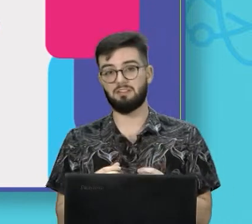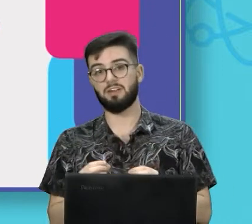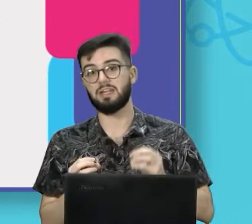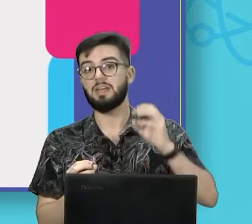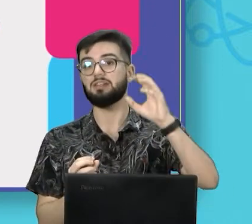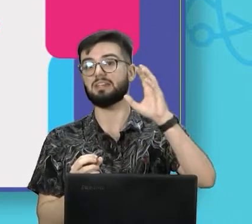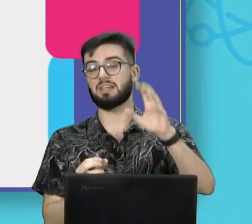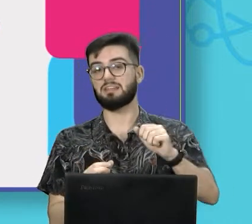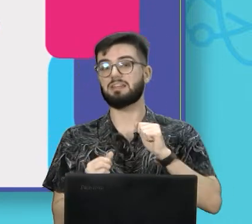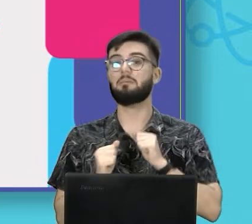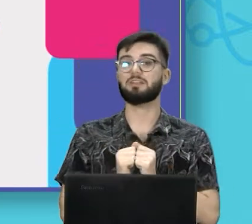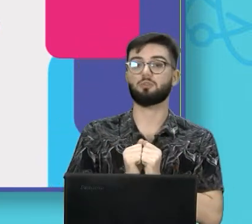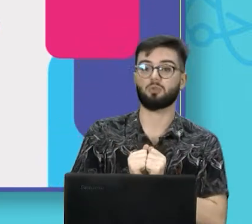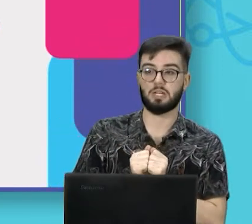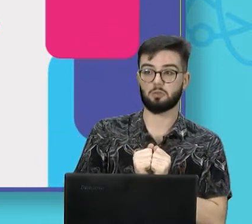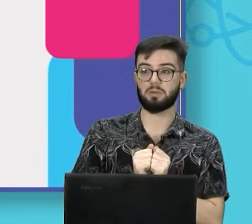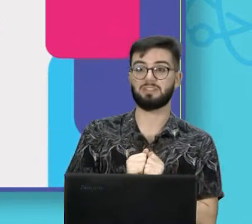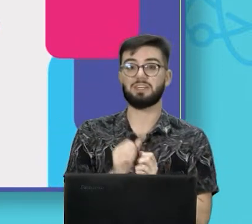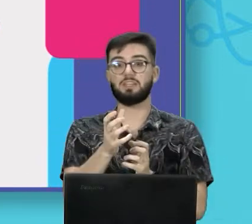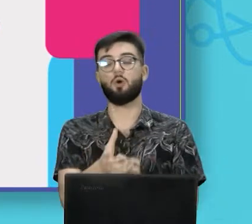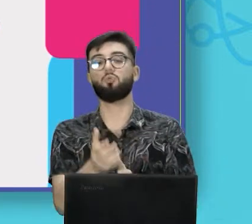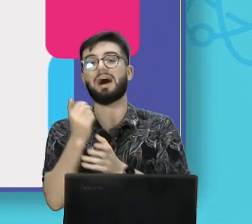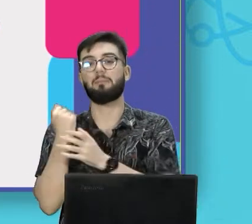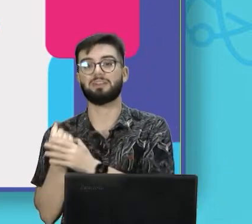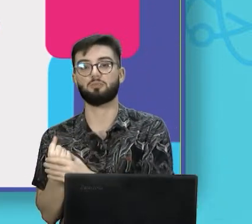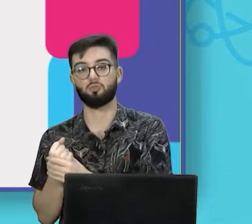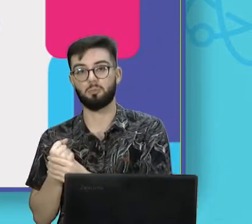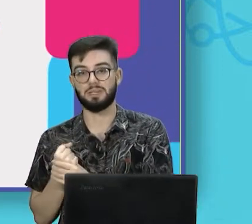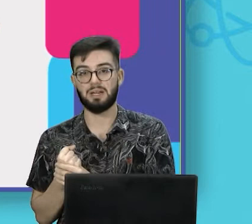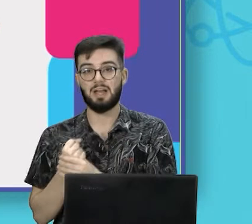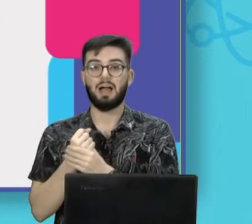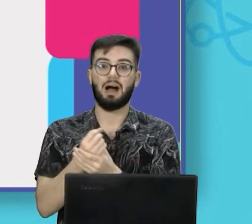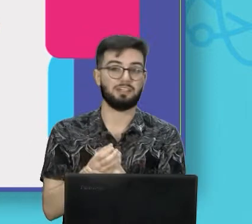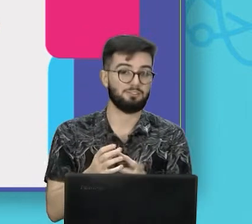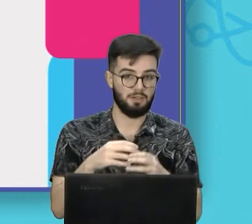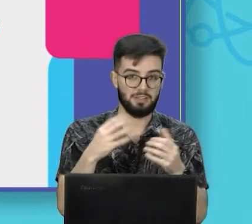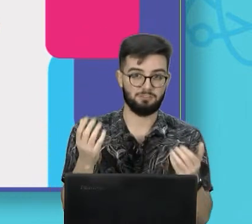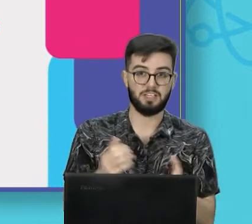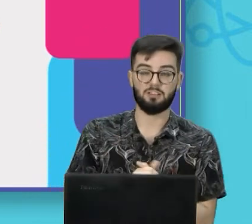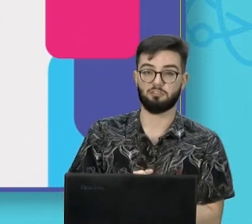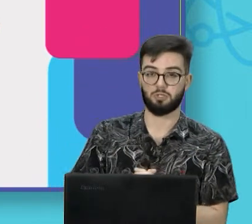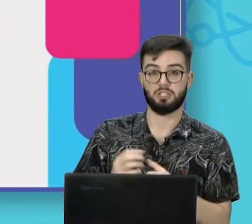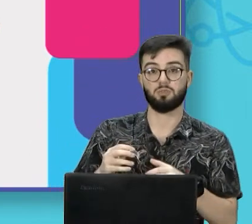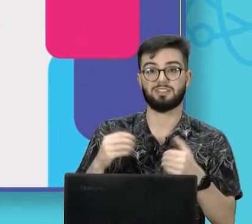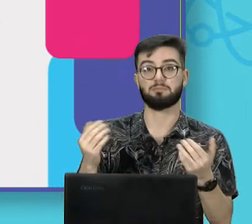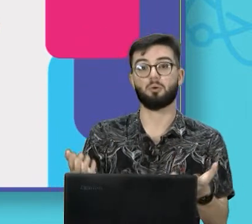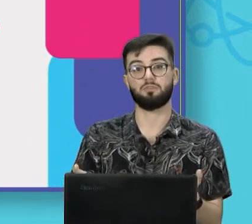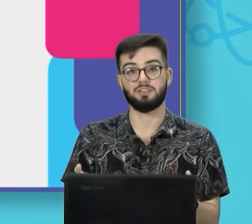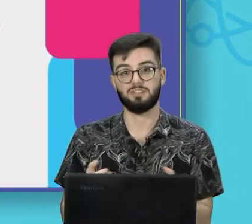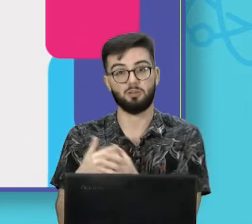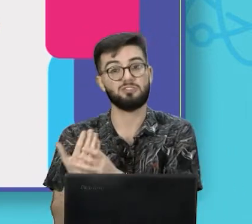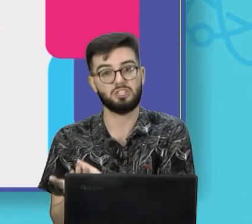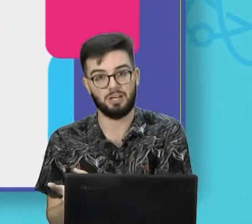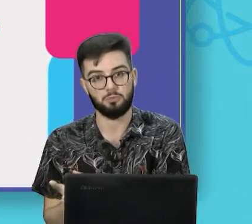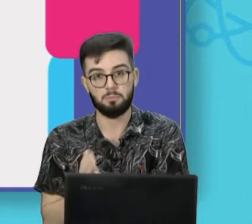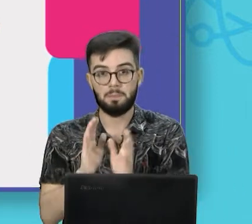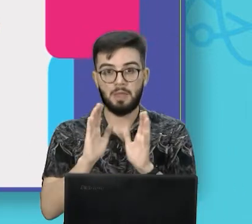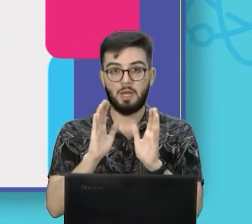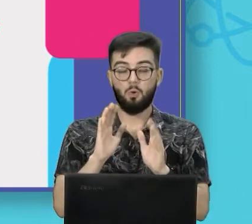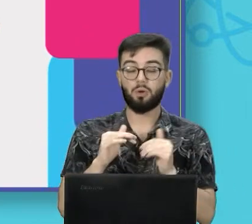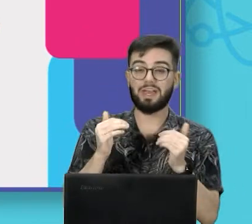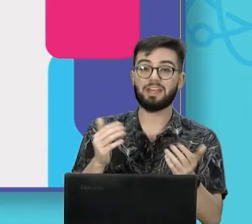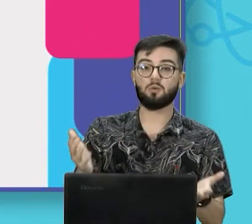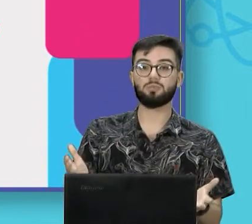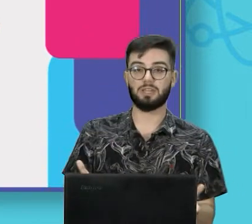se pensava em centralizar mais autoridade do presidente ou dar mais autonomia às federações né no caso as províncias aos